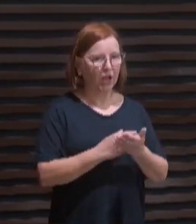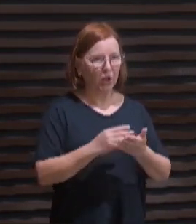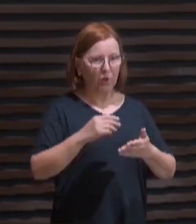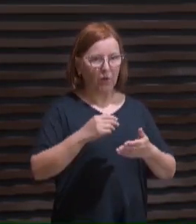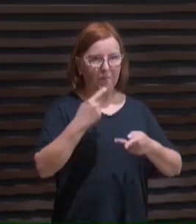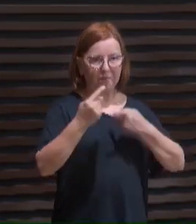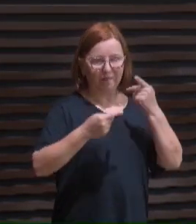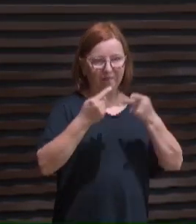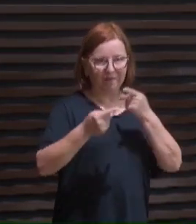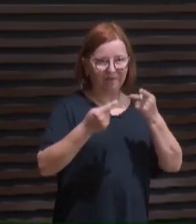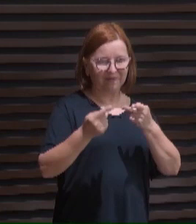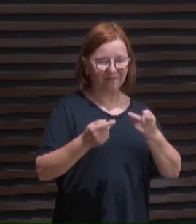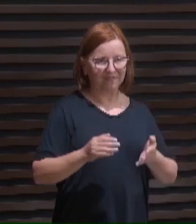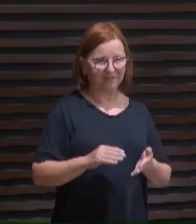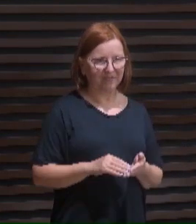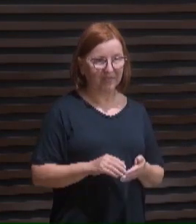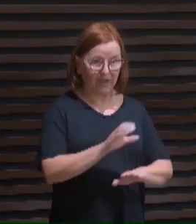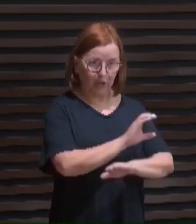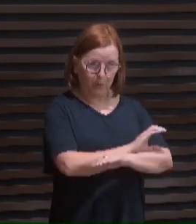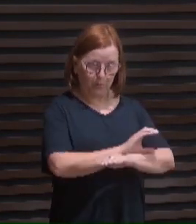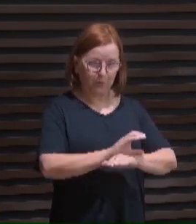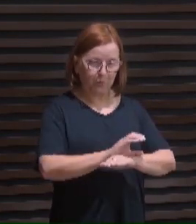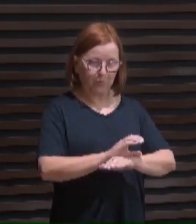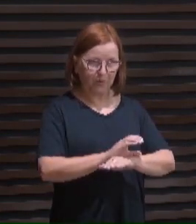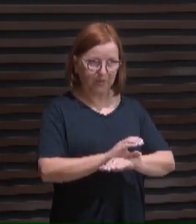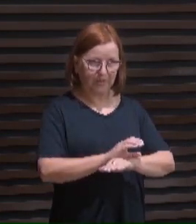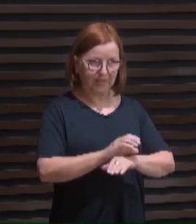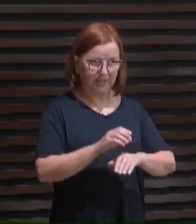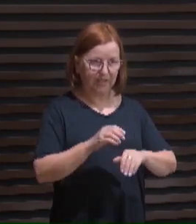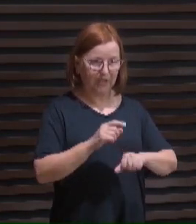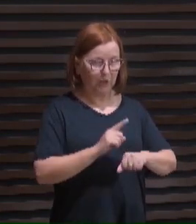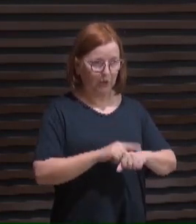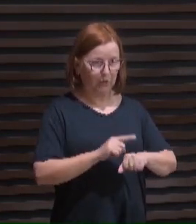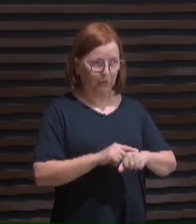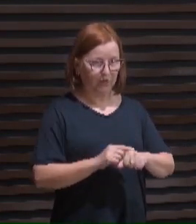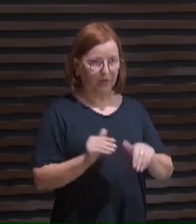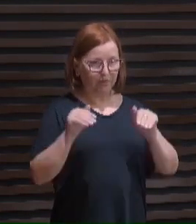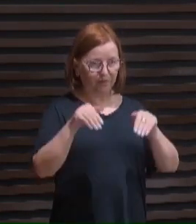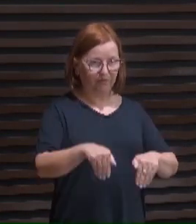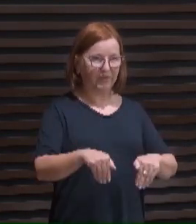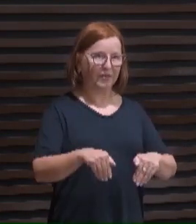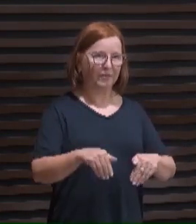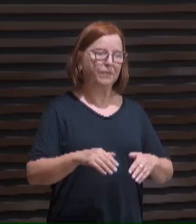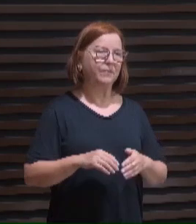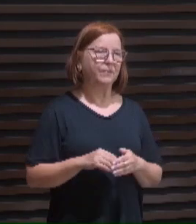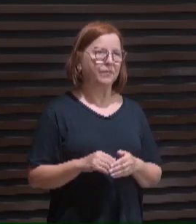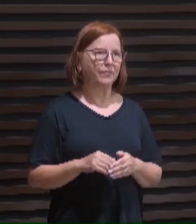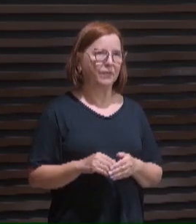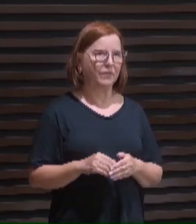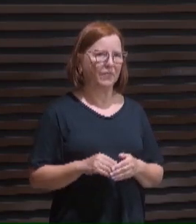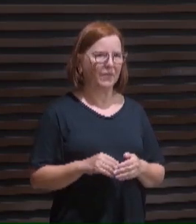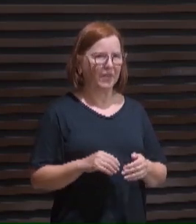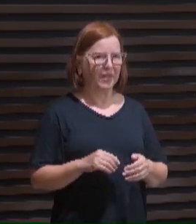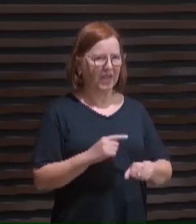que a cultura desse tempo, esse tempo é um tempo